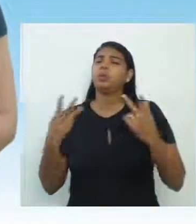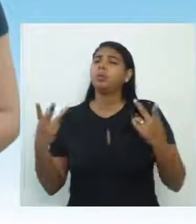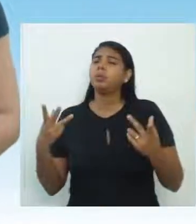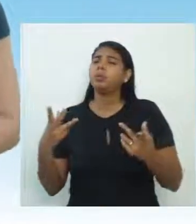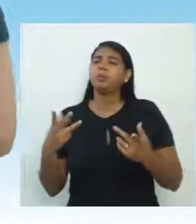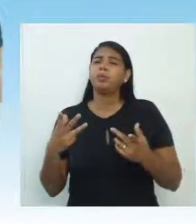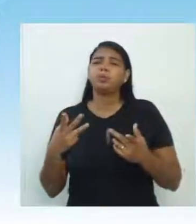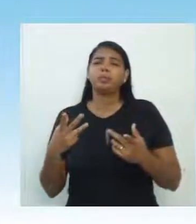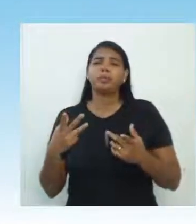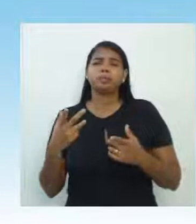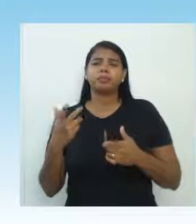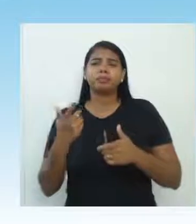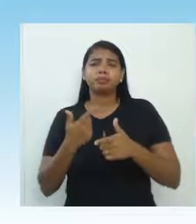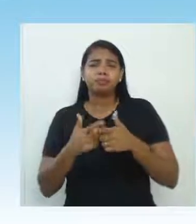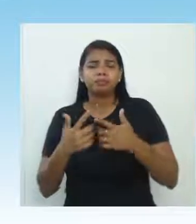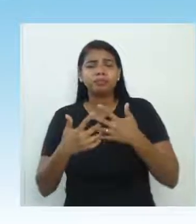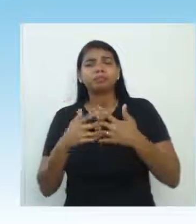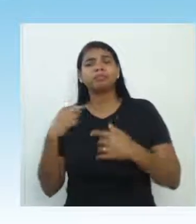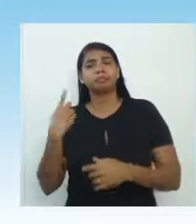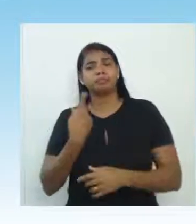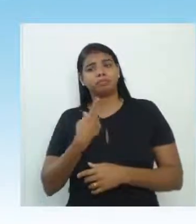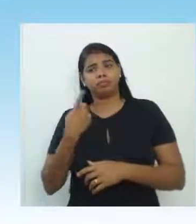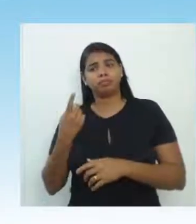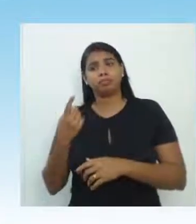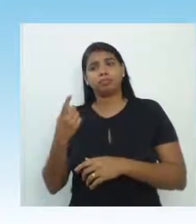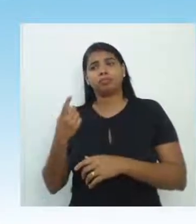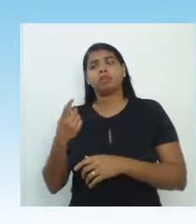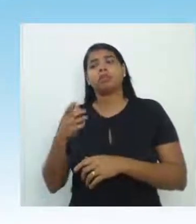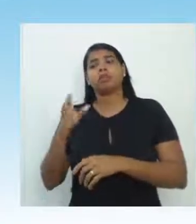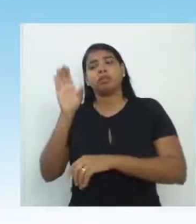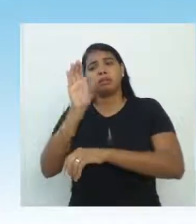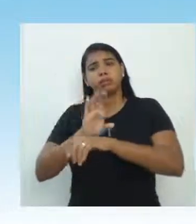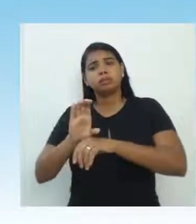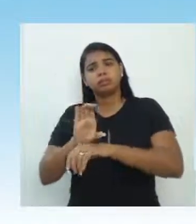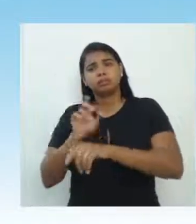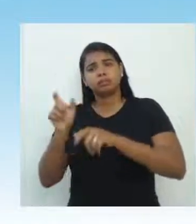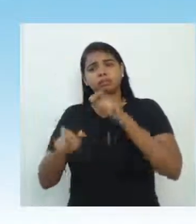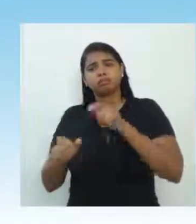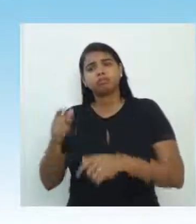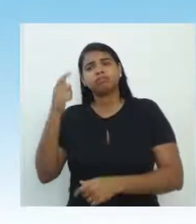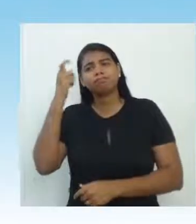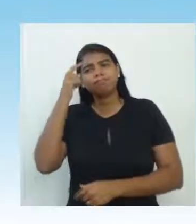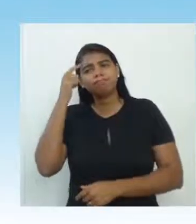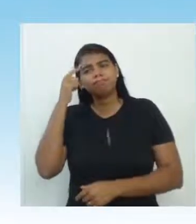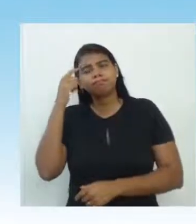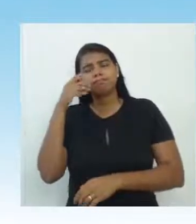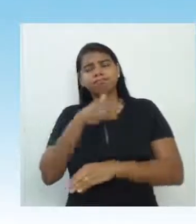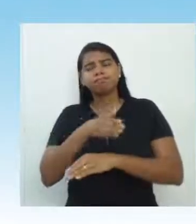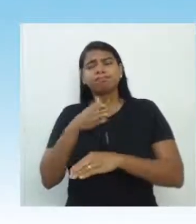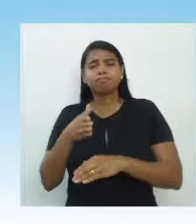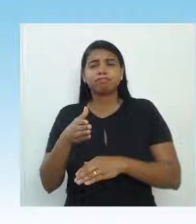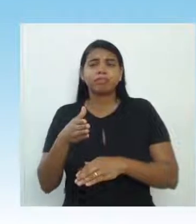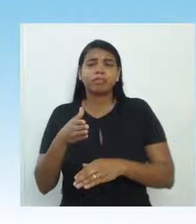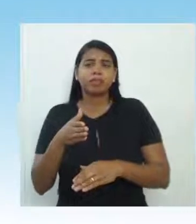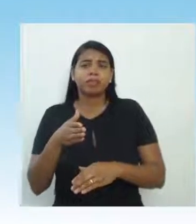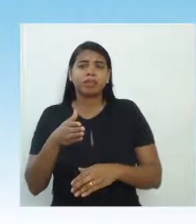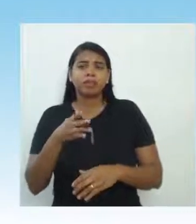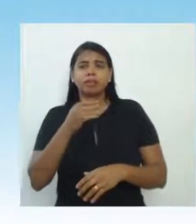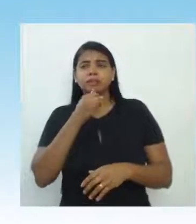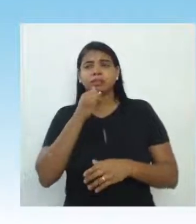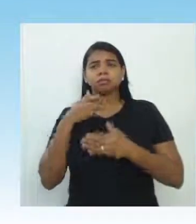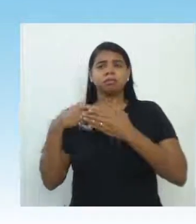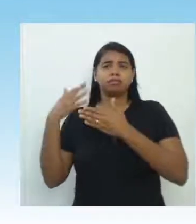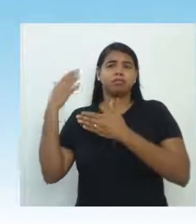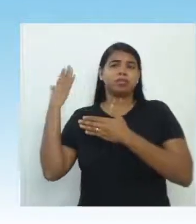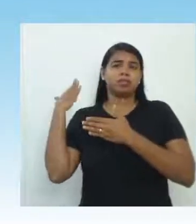confusão, né? Mas a nossa Constituição, ela pensou, né? As pessoas que estavam lá fazendo a Constituição da gente, naquela época,